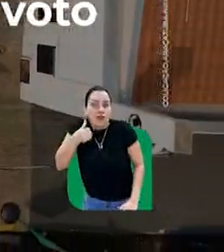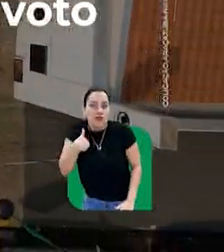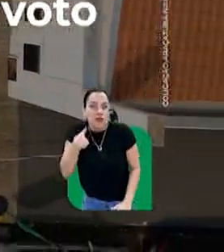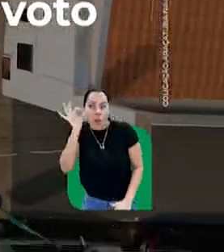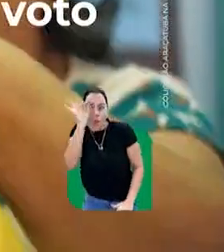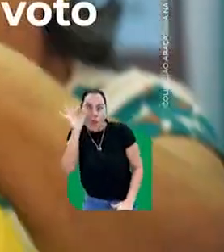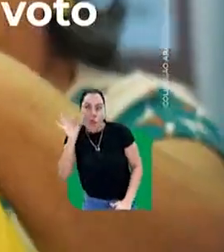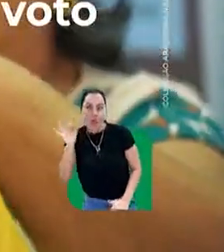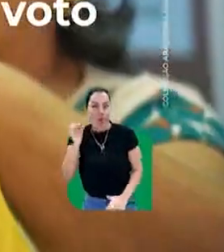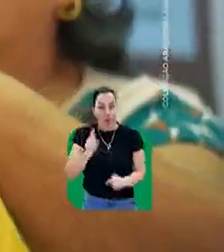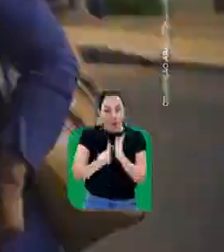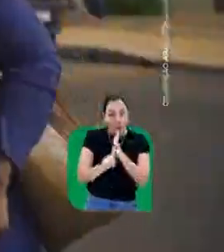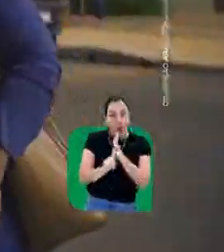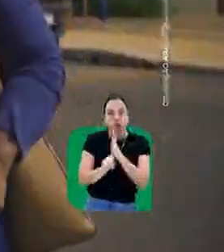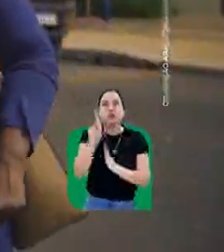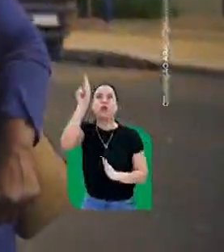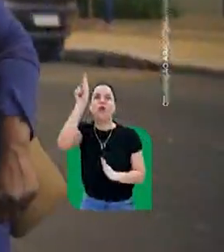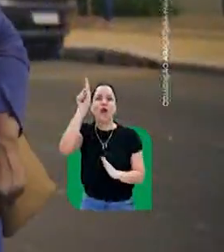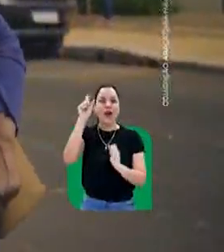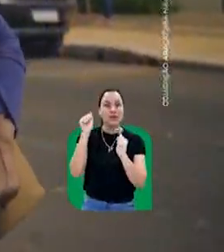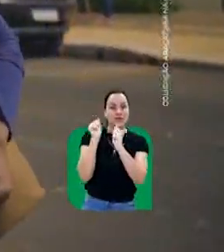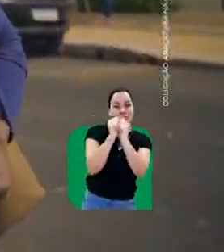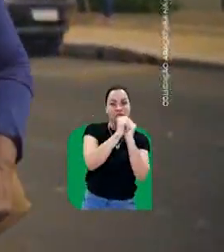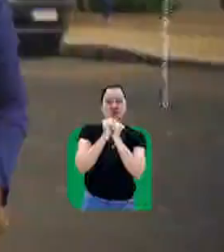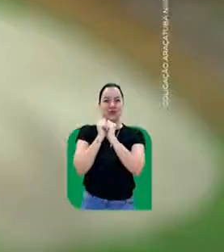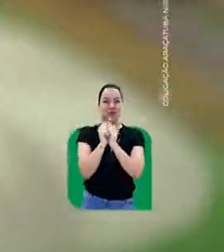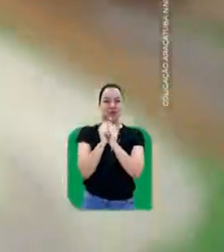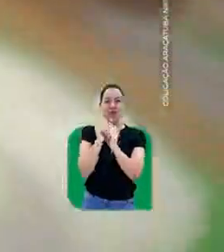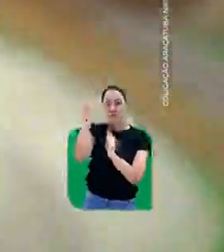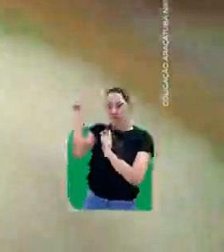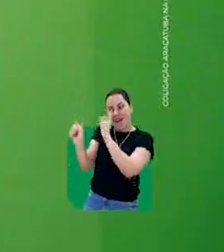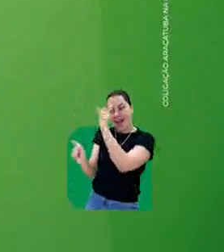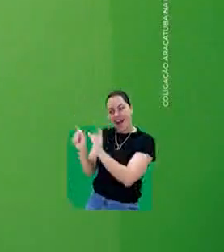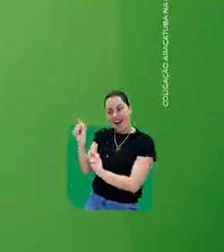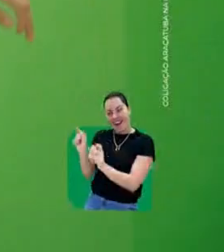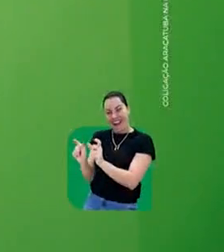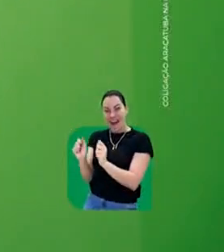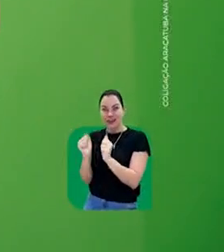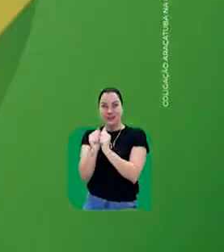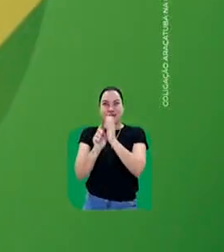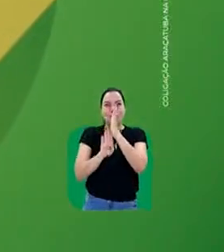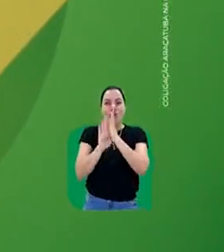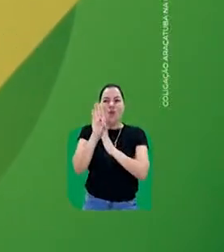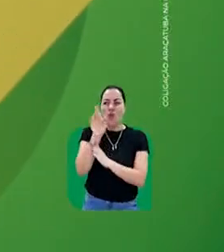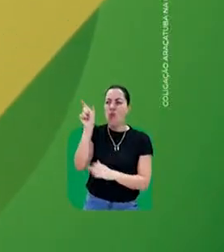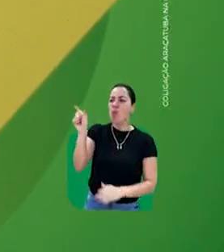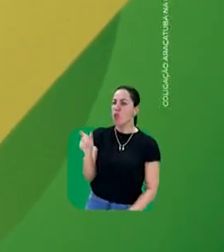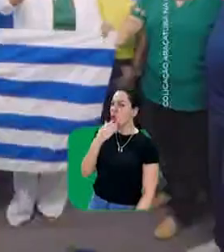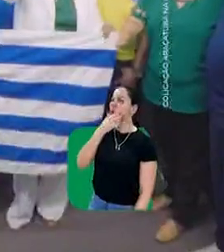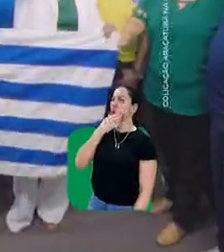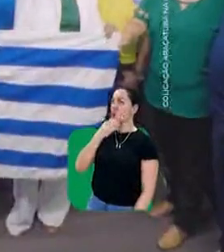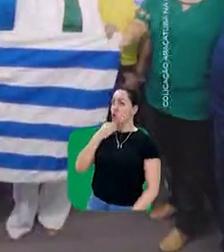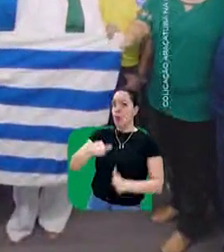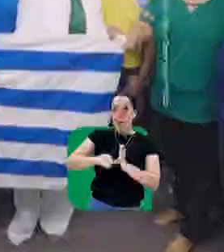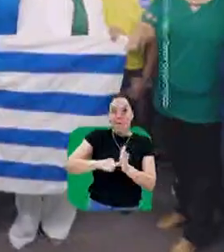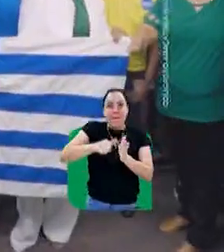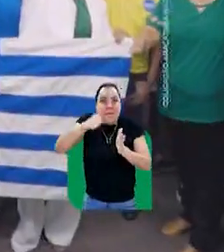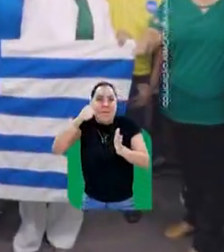de voto o Foguete disparou e com ele vem a mudança que a nossa cidade tanto espera